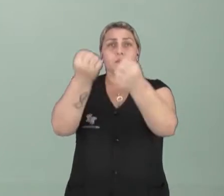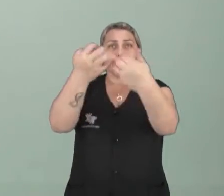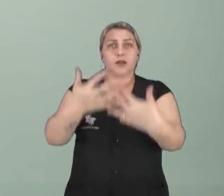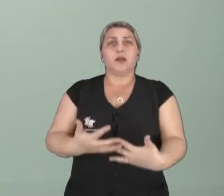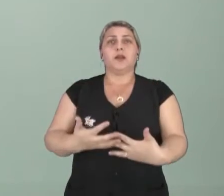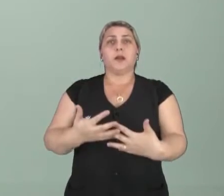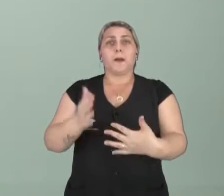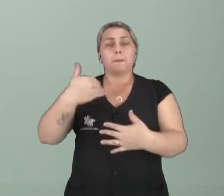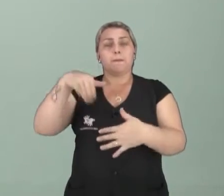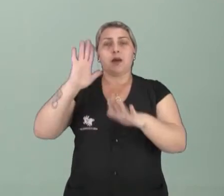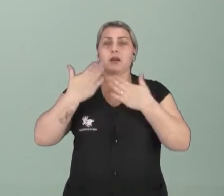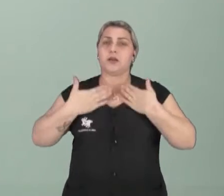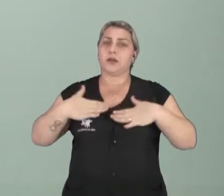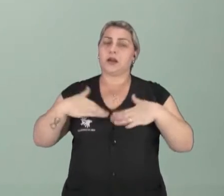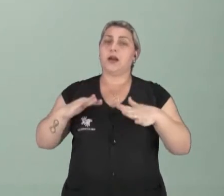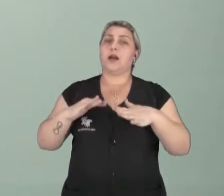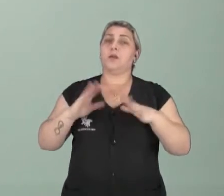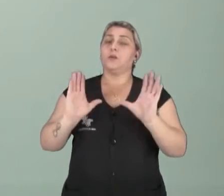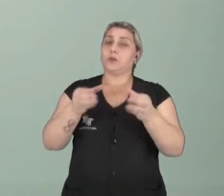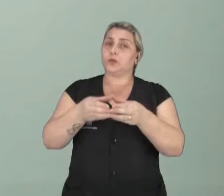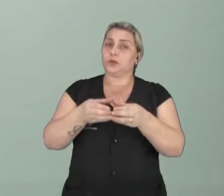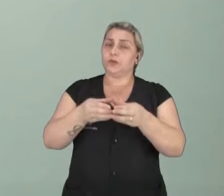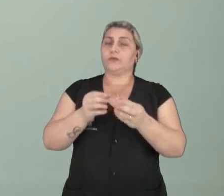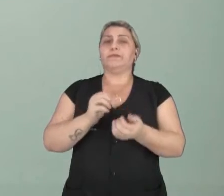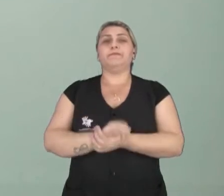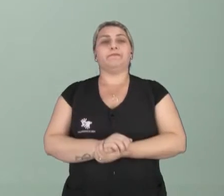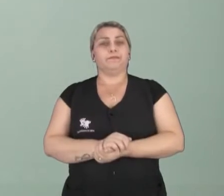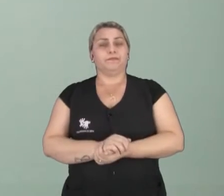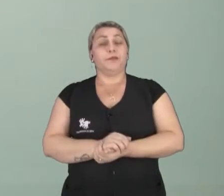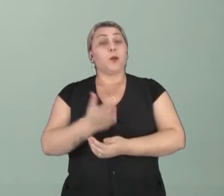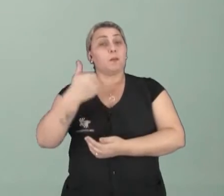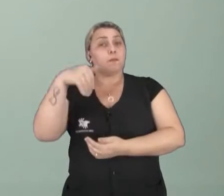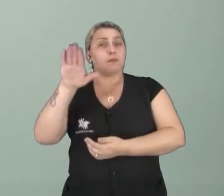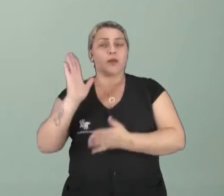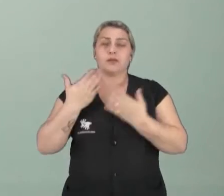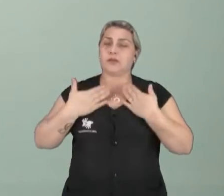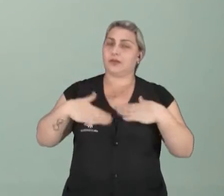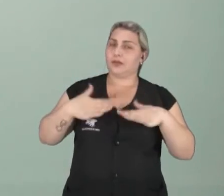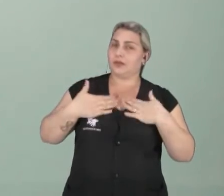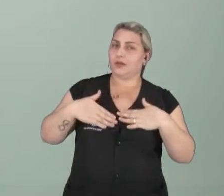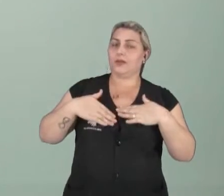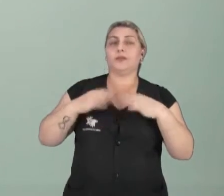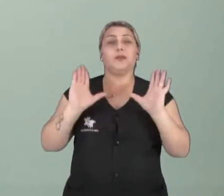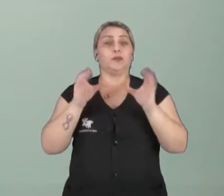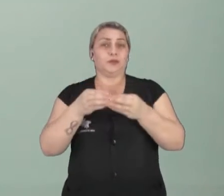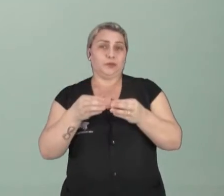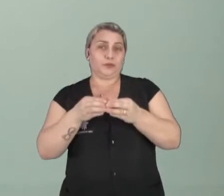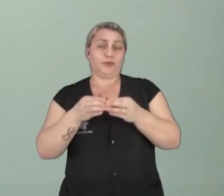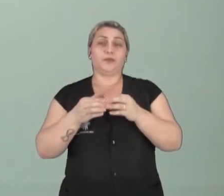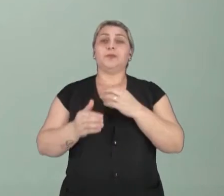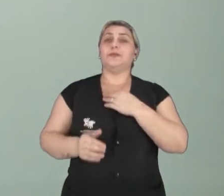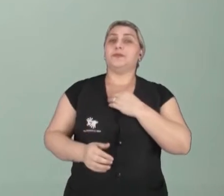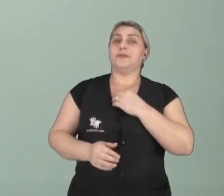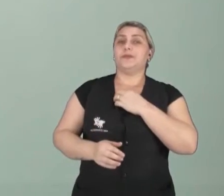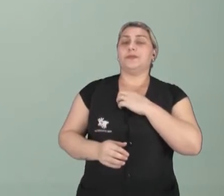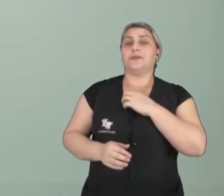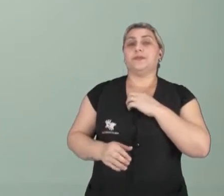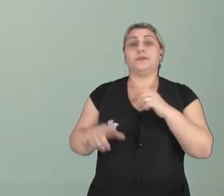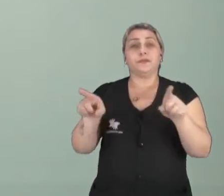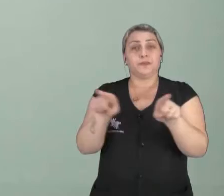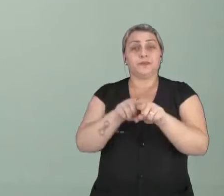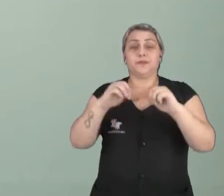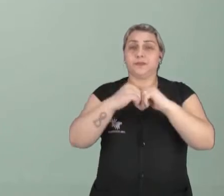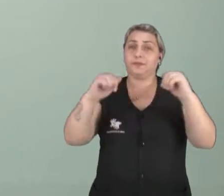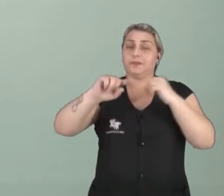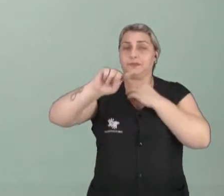que é o mais calmo da turma então né Qualquer João é aquele que é o mais calmo Daquela turma tá também está